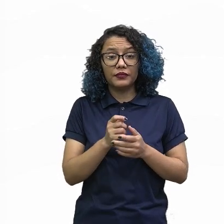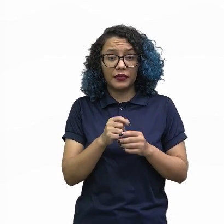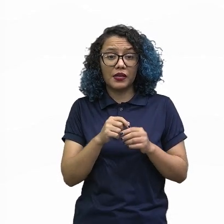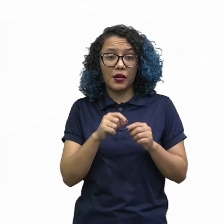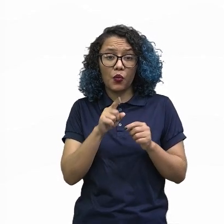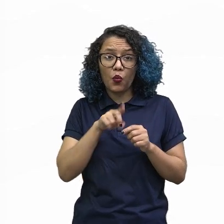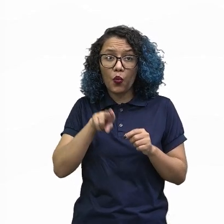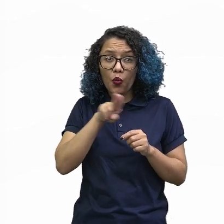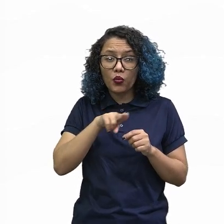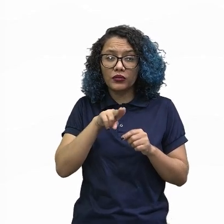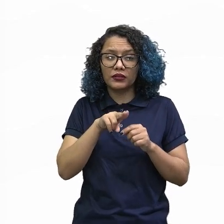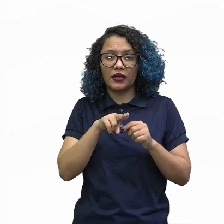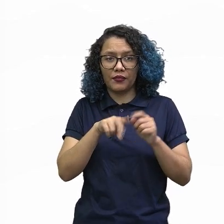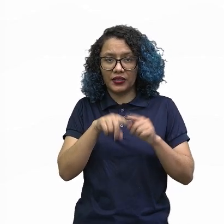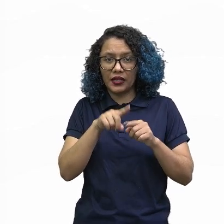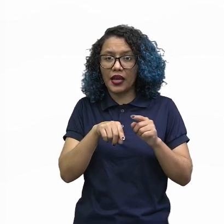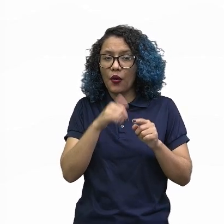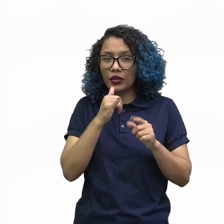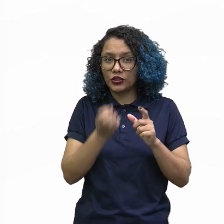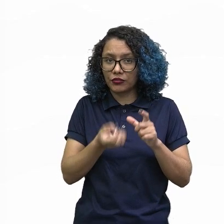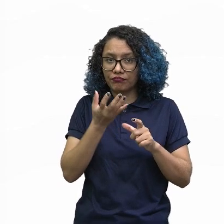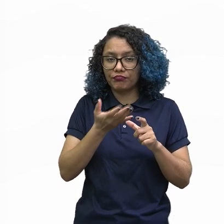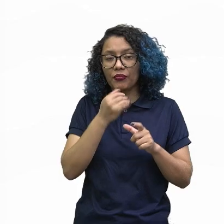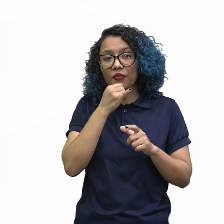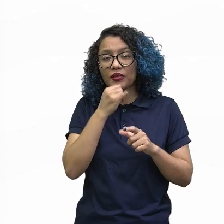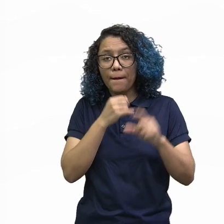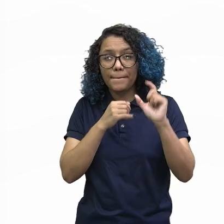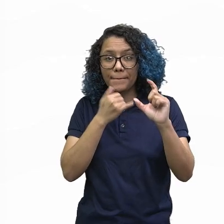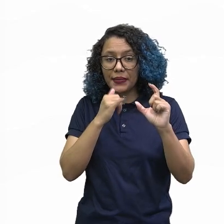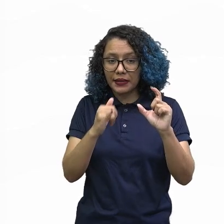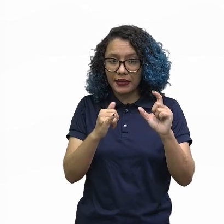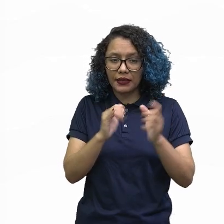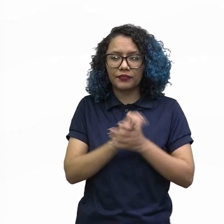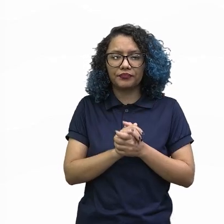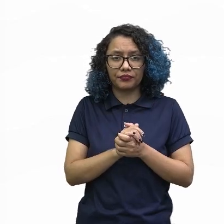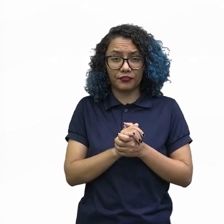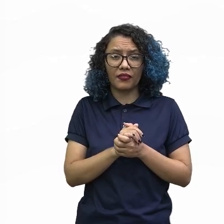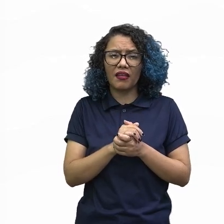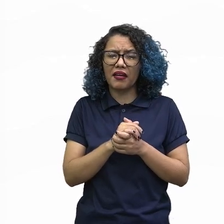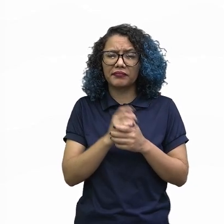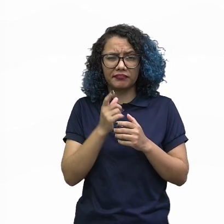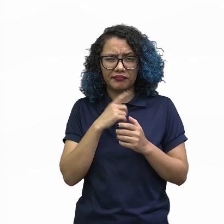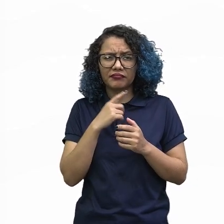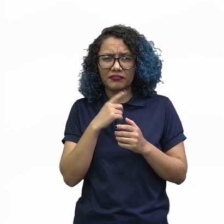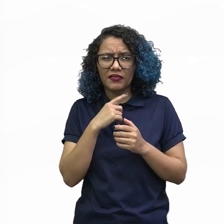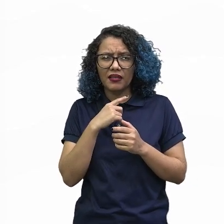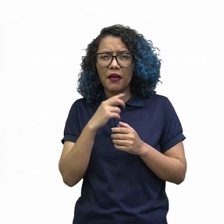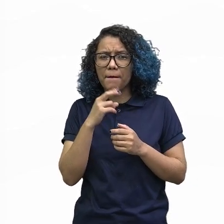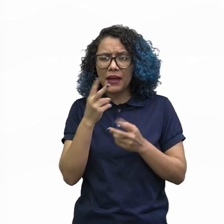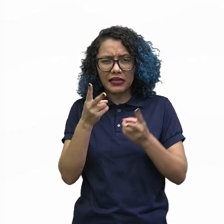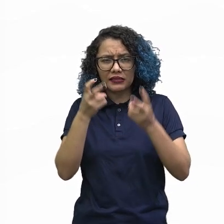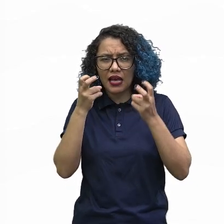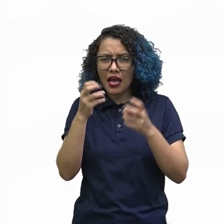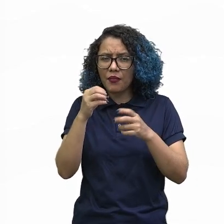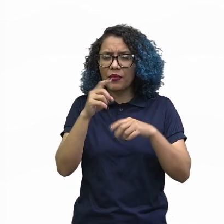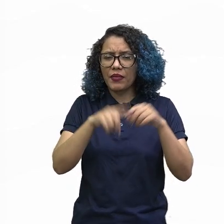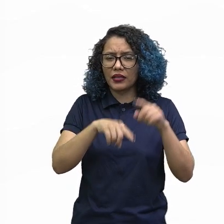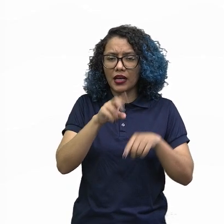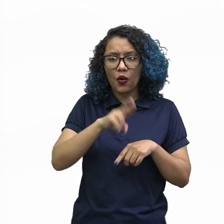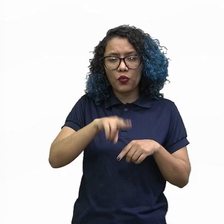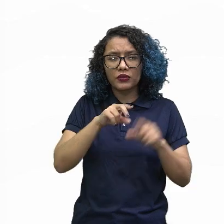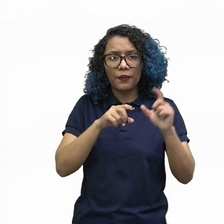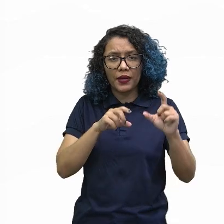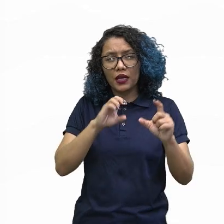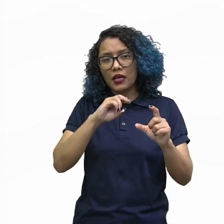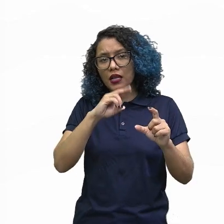exemplo. Isso pode ser observado com facilidade em qualquer equipamento que utilize pilhas ou baterias, e em praticamente todos